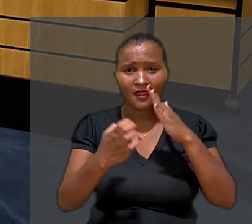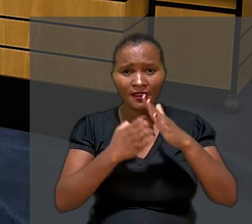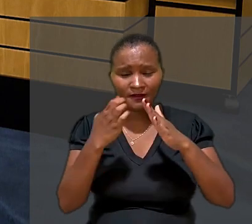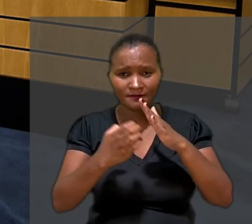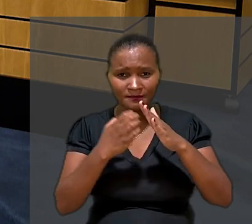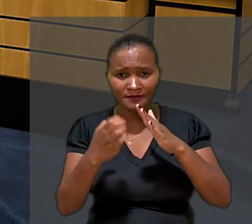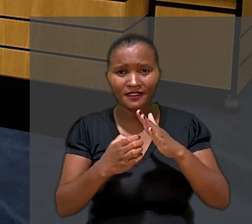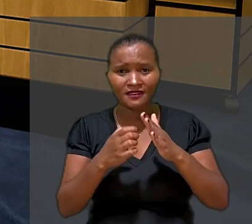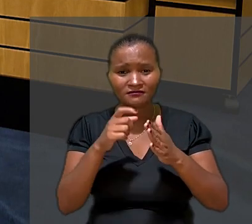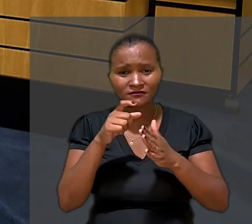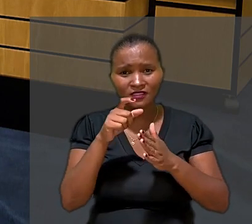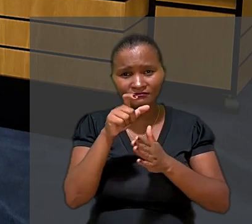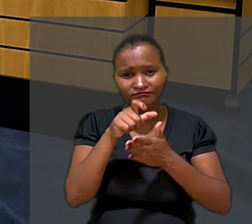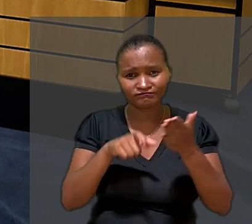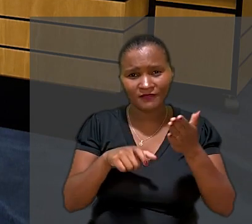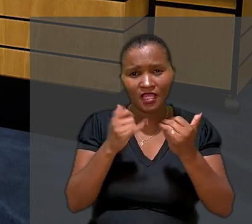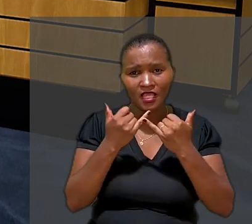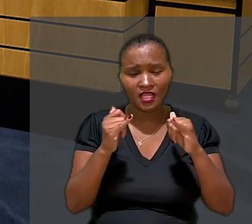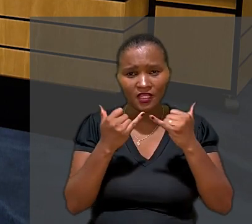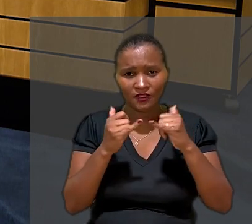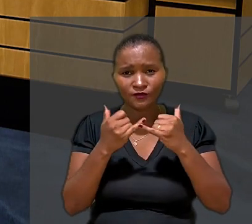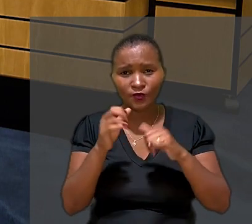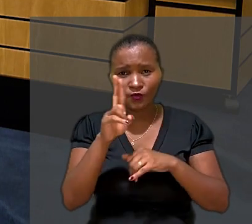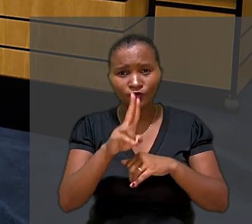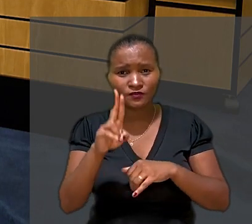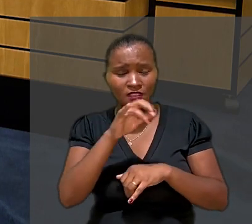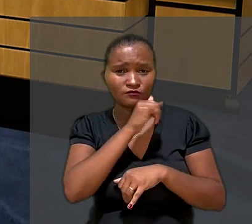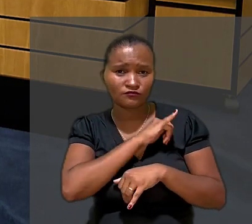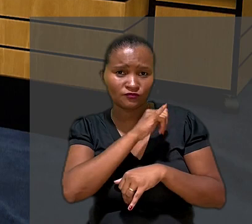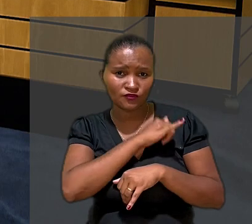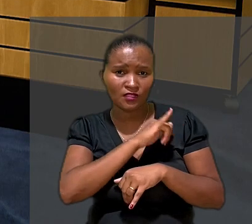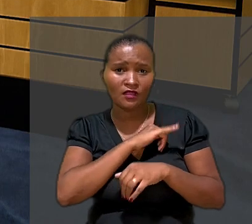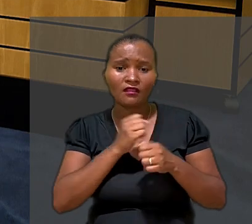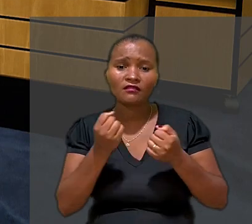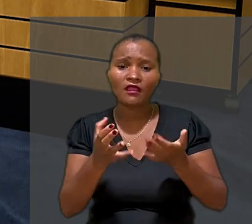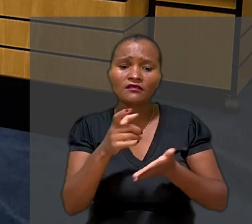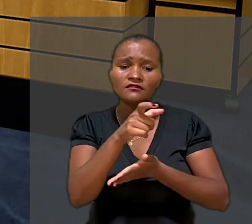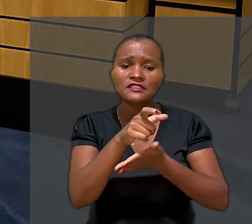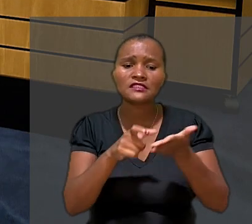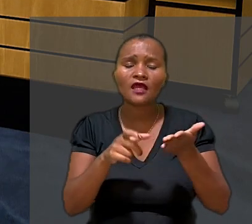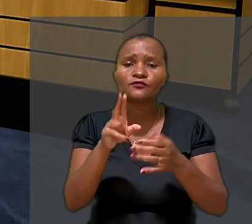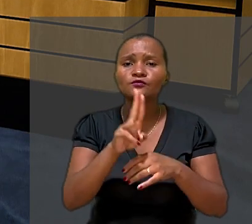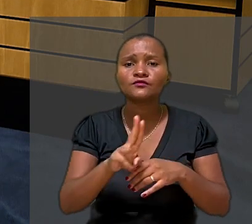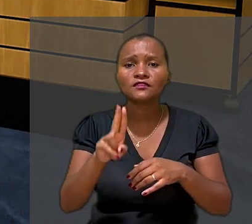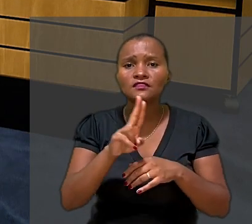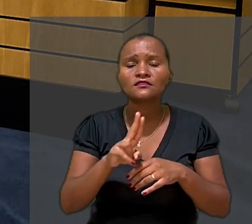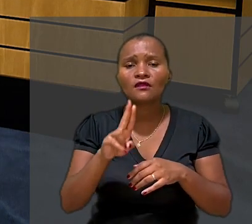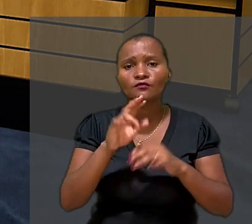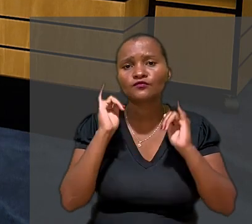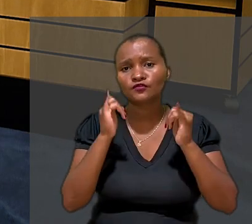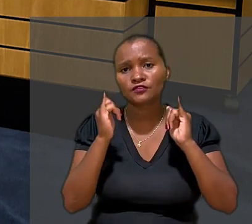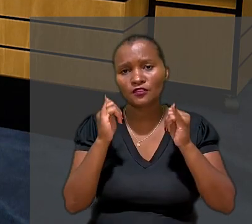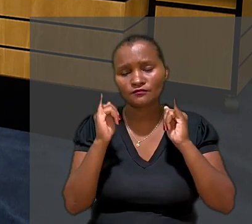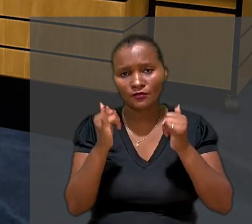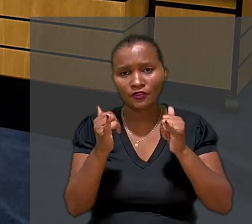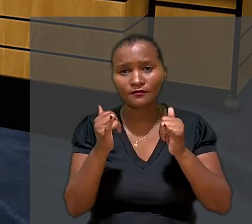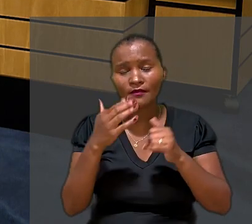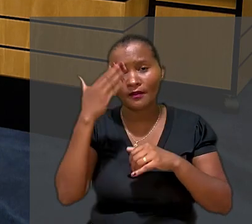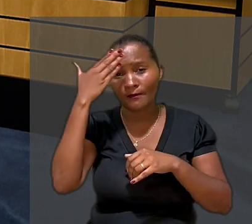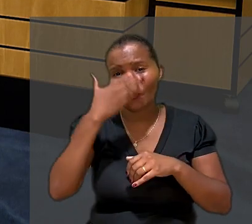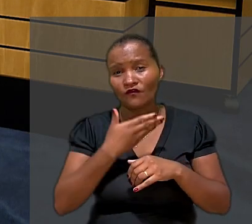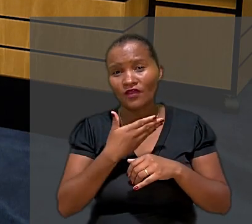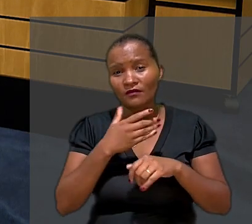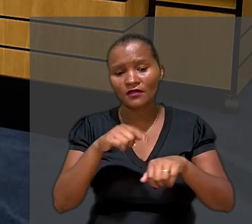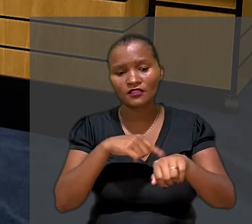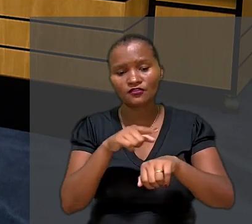pelo sistema de bilhetagem eletrônica mais usado no estado do Rio, fornecesse o extrato de utilização do cartão de transporte